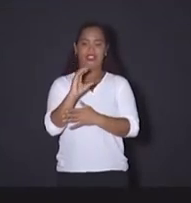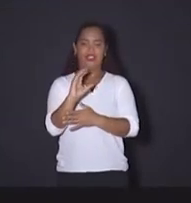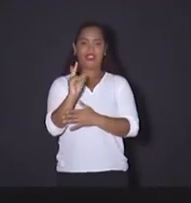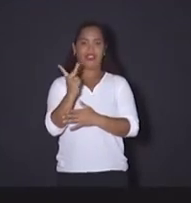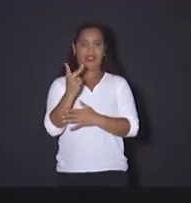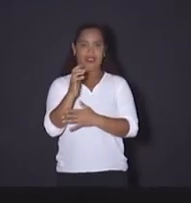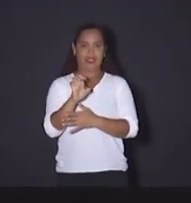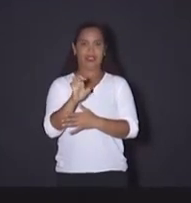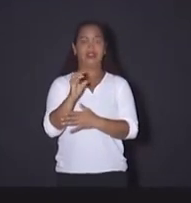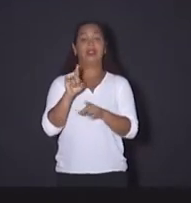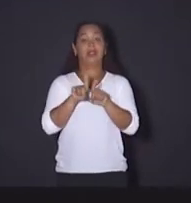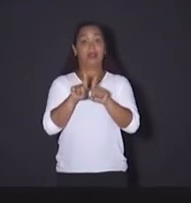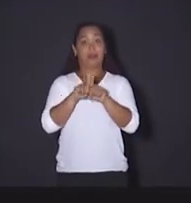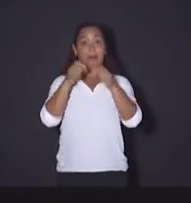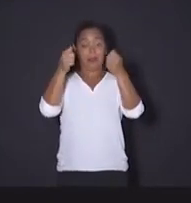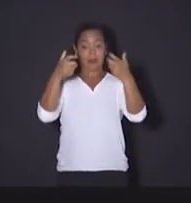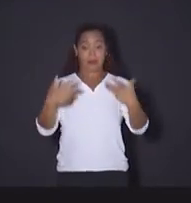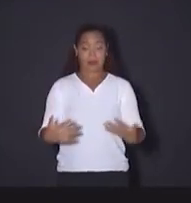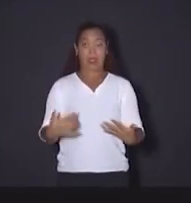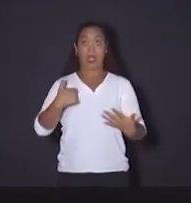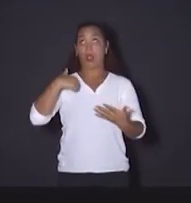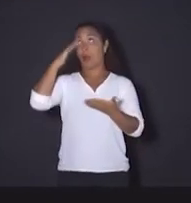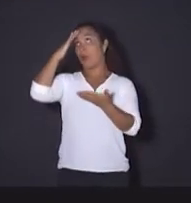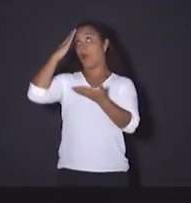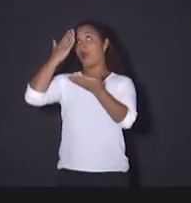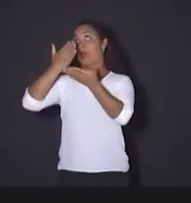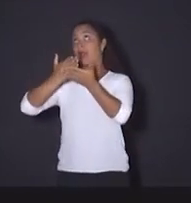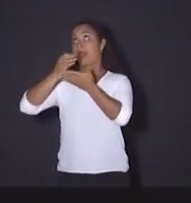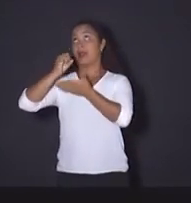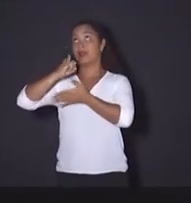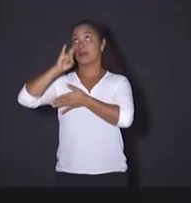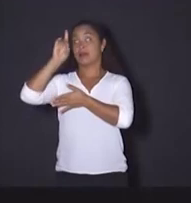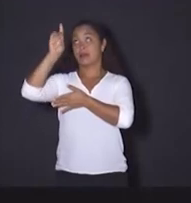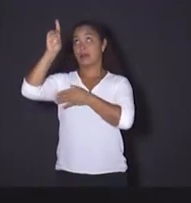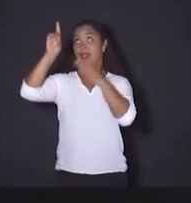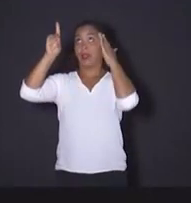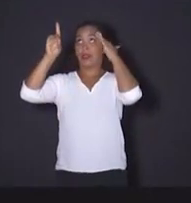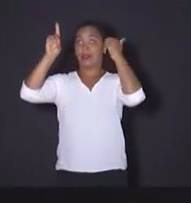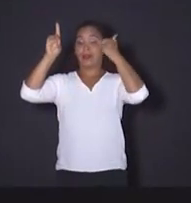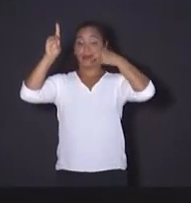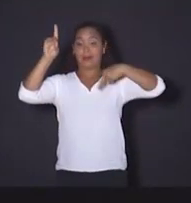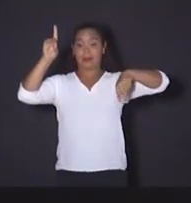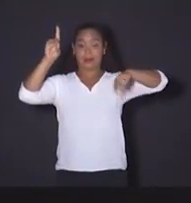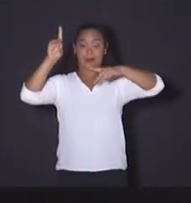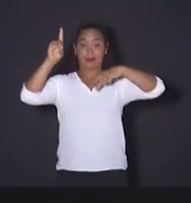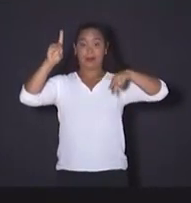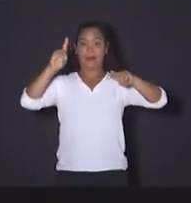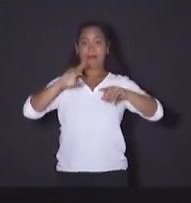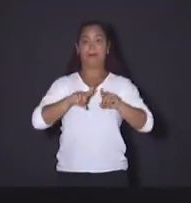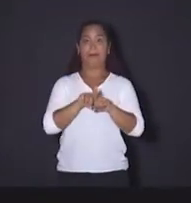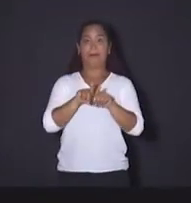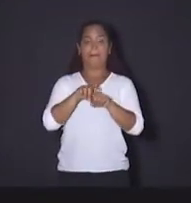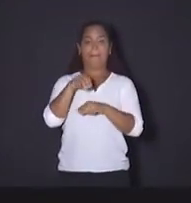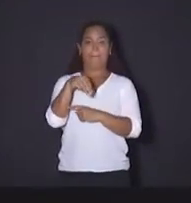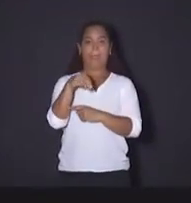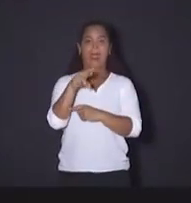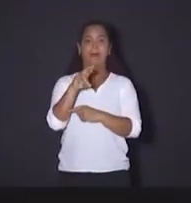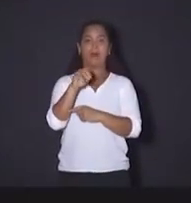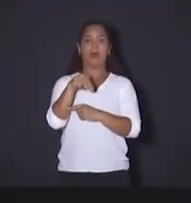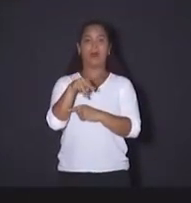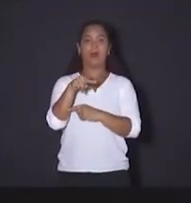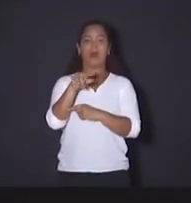poderia crer em um Deus que soubesse dançar. Ou mesmo Clyde Morgan, um grande